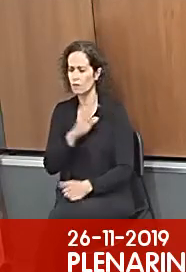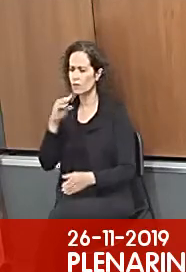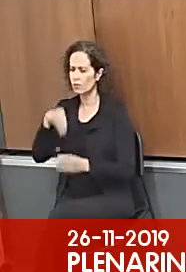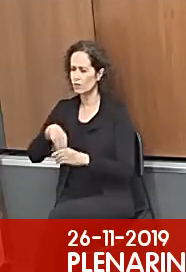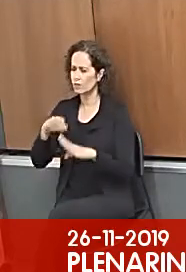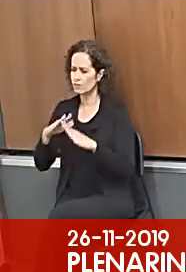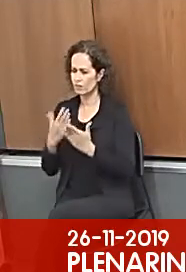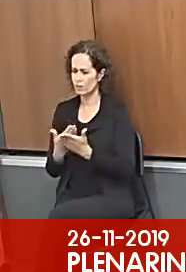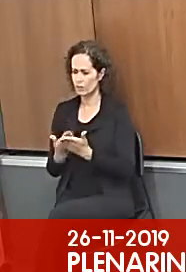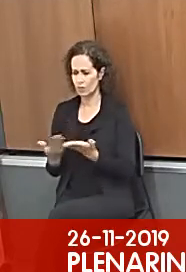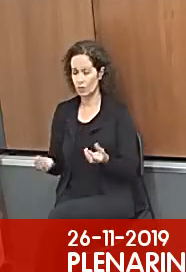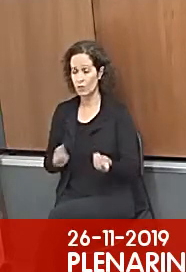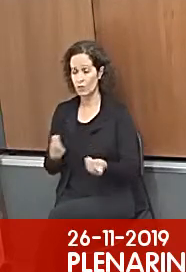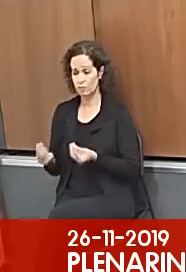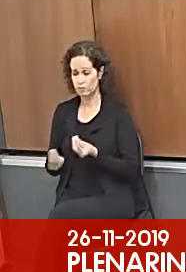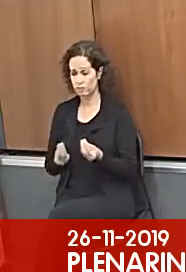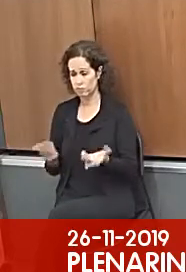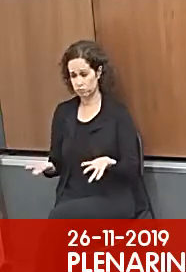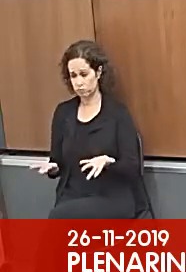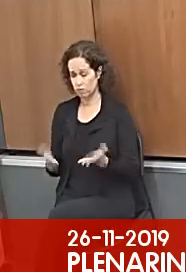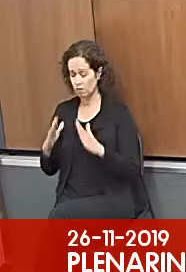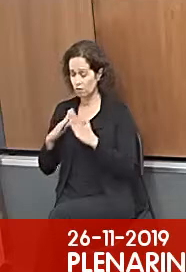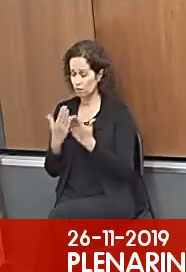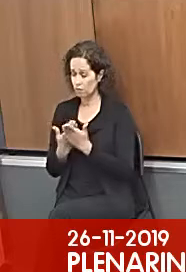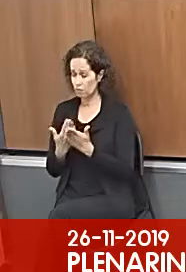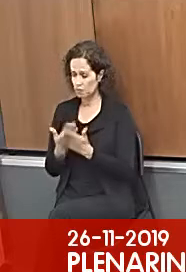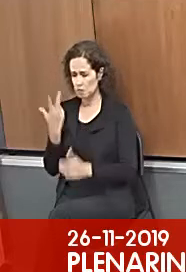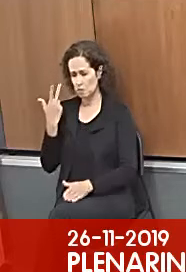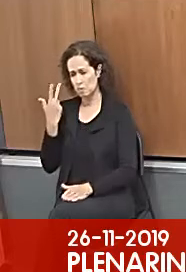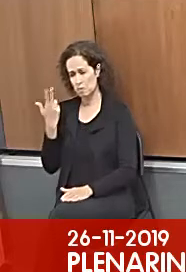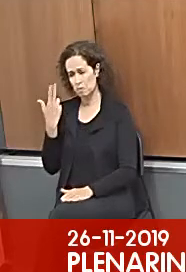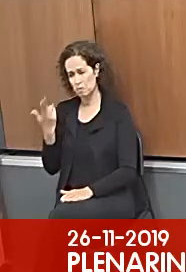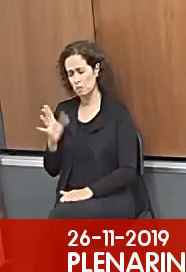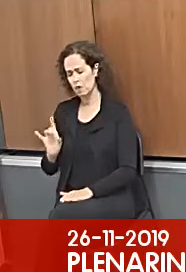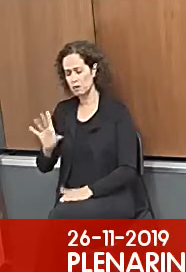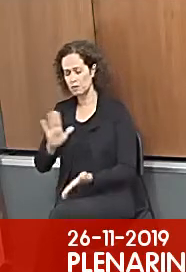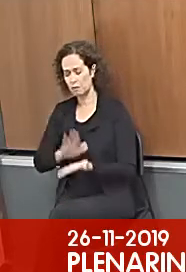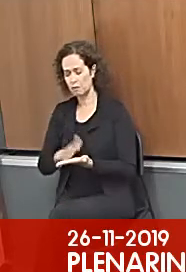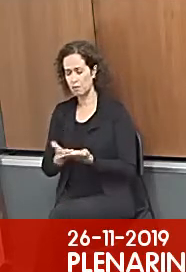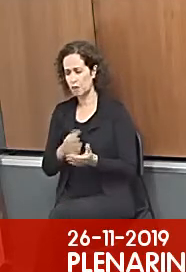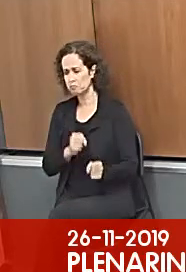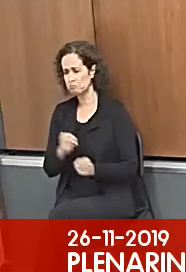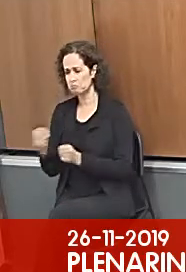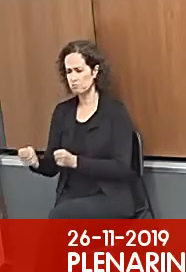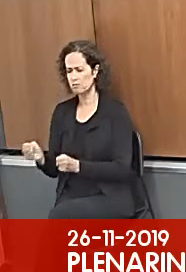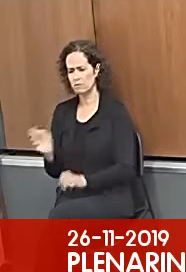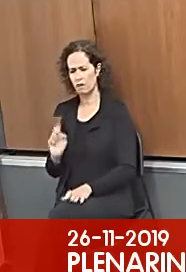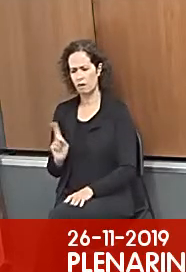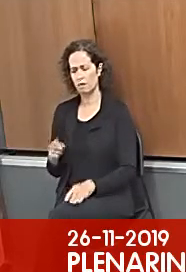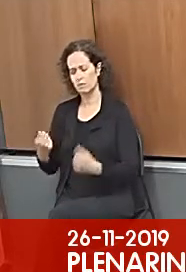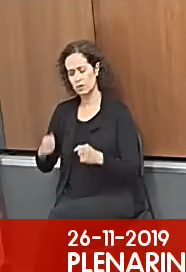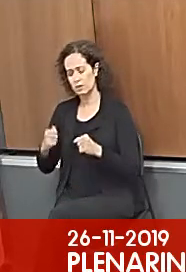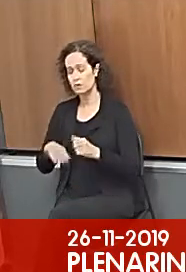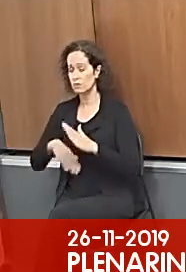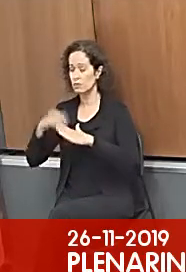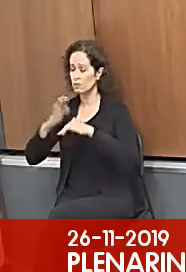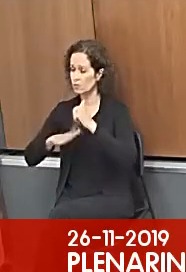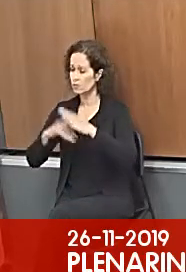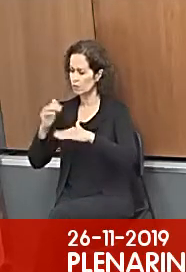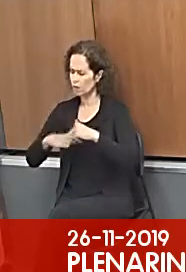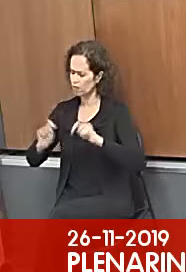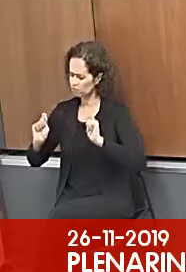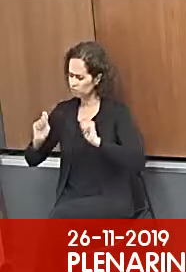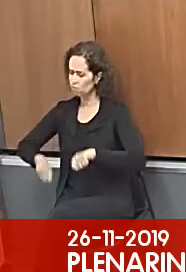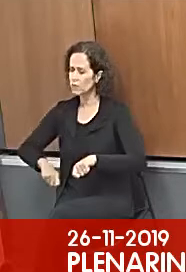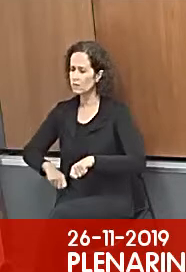comum? Então, a escola comum não basta ter só o intérprete, não. Ele tem que ter um profissional capacitado mesmo